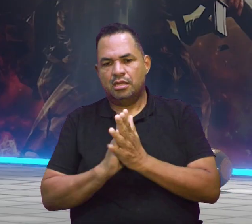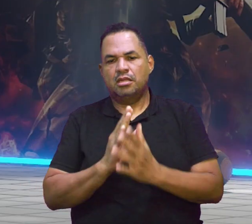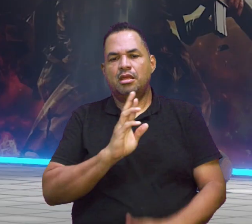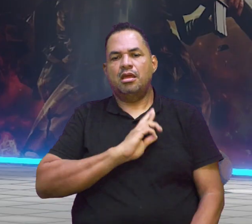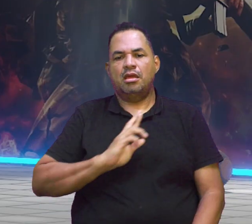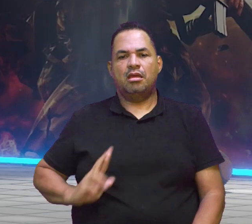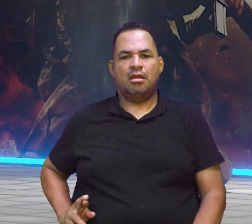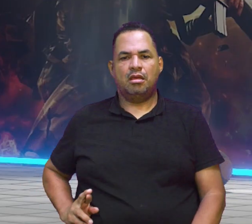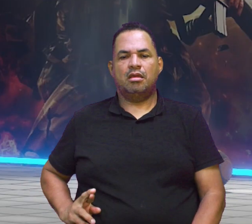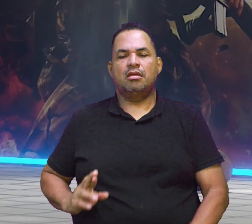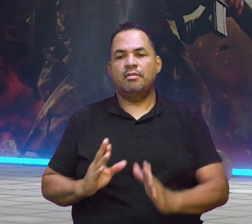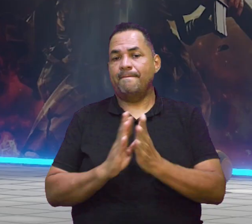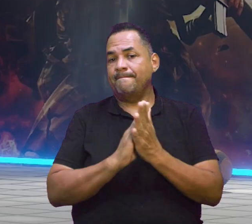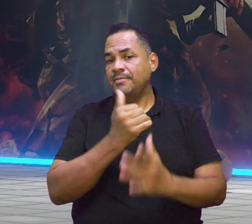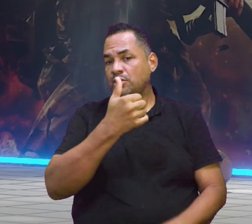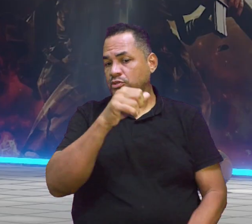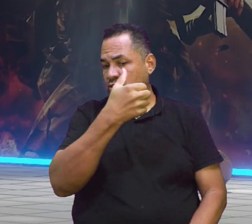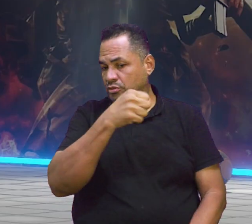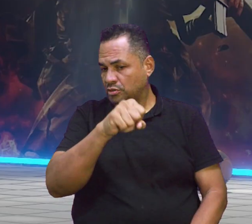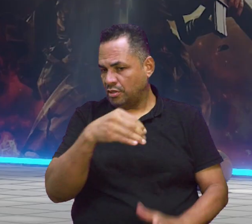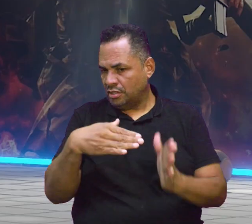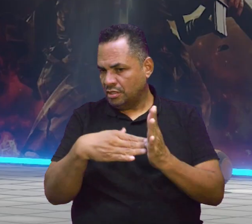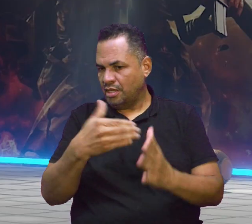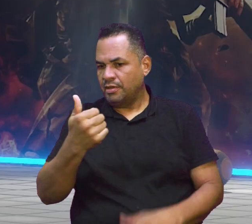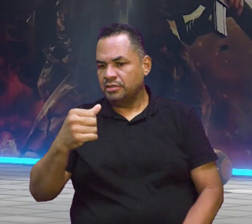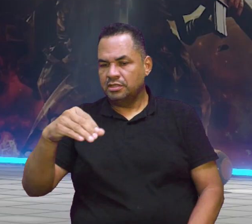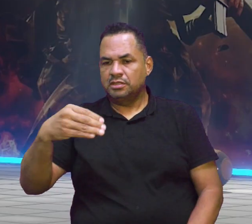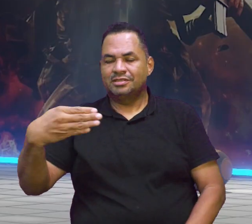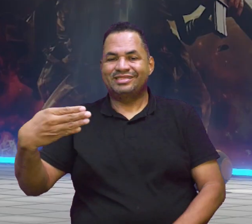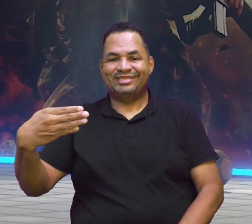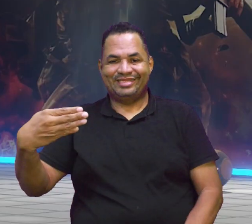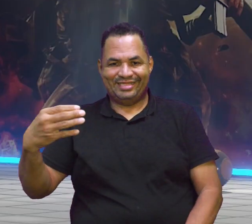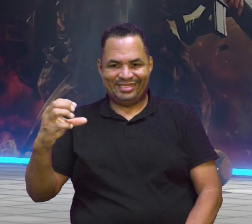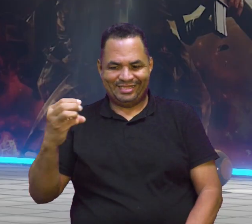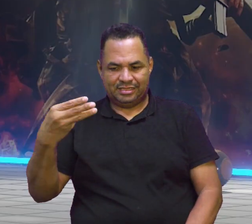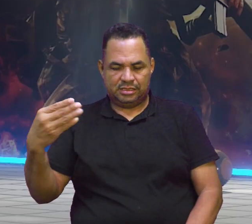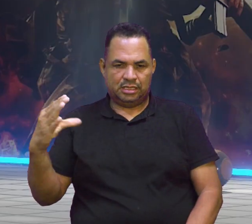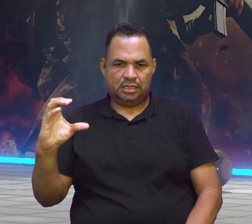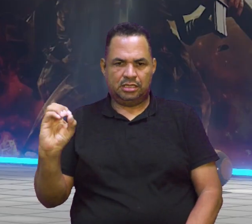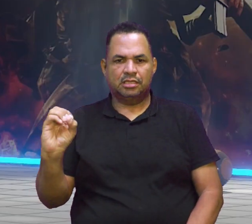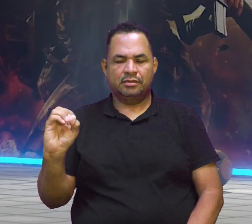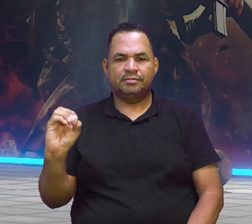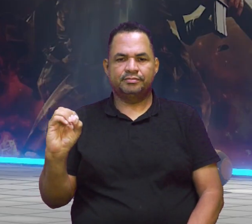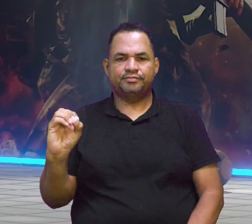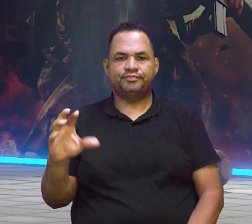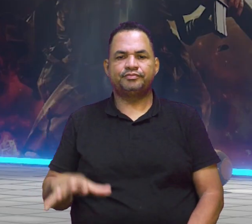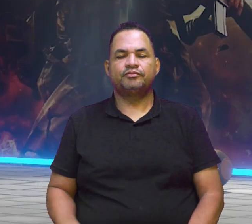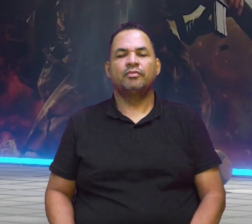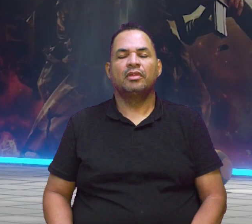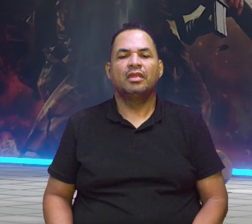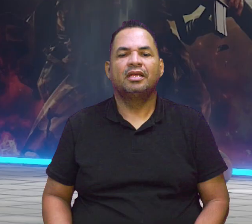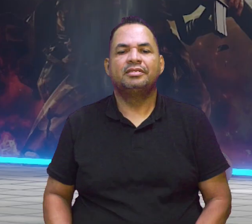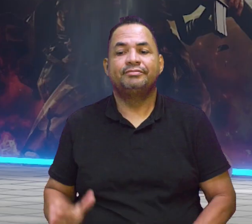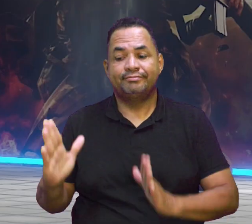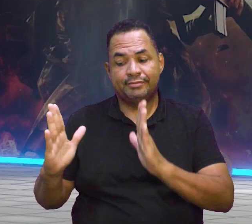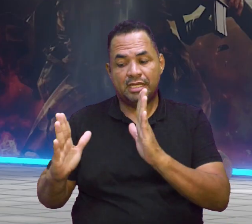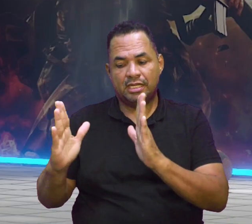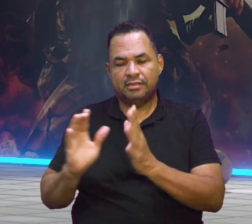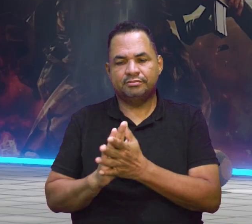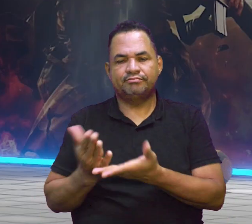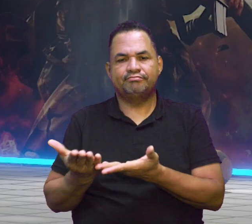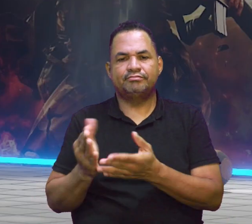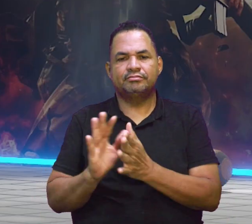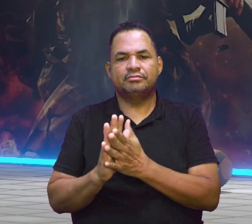até 1930, que nós consideramos e chamamos de República Velha, o Brasil vai